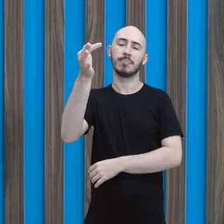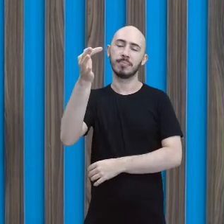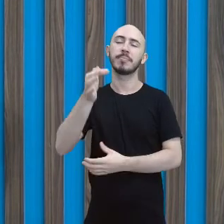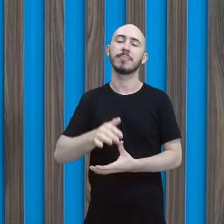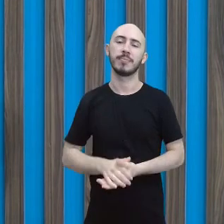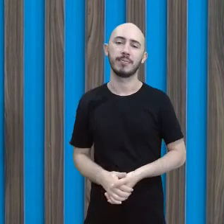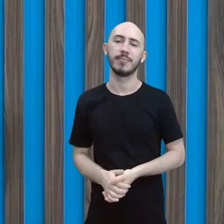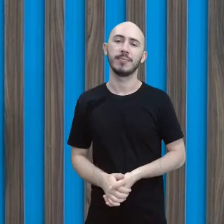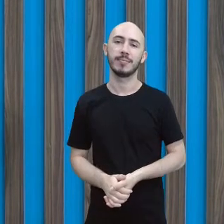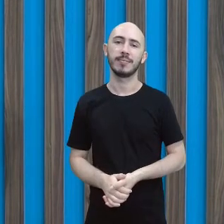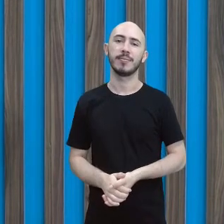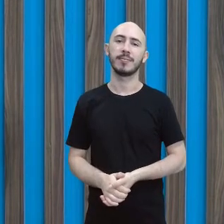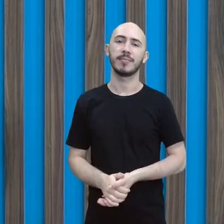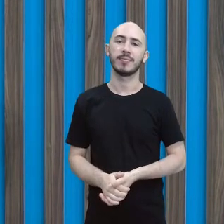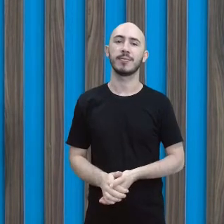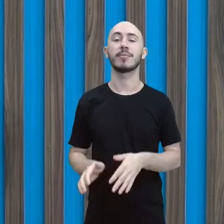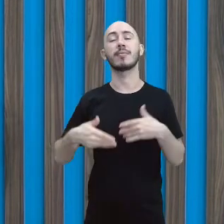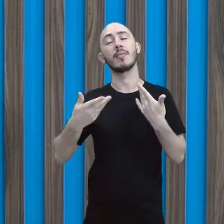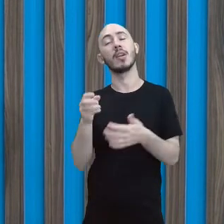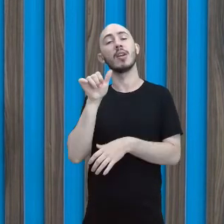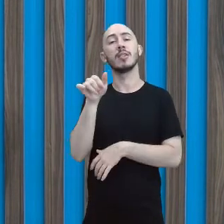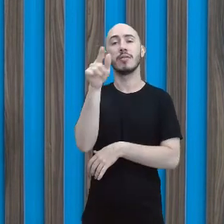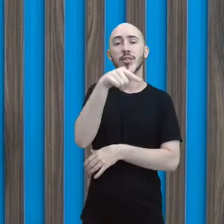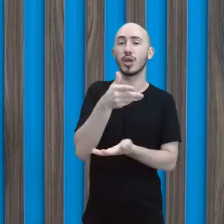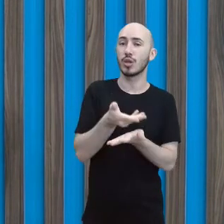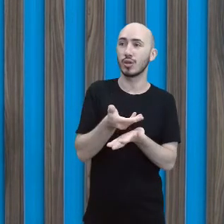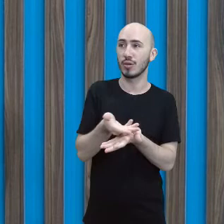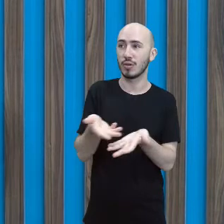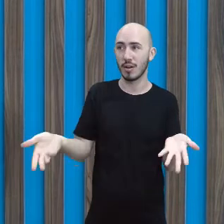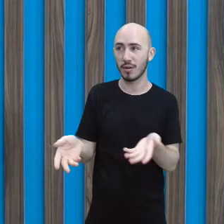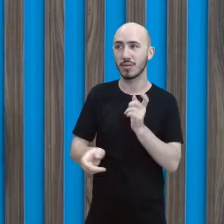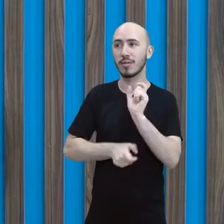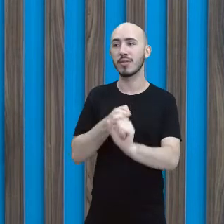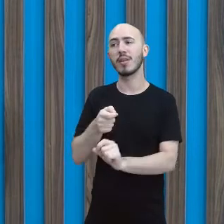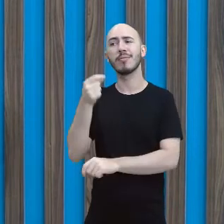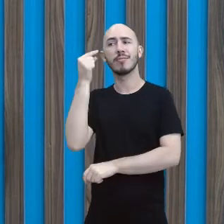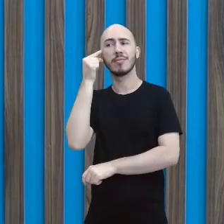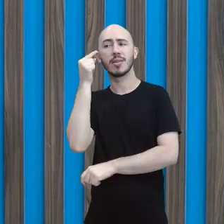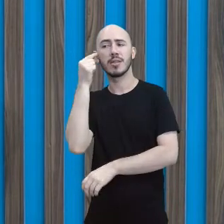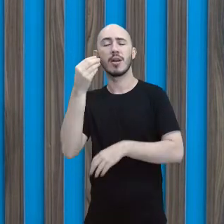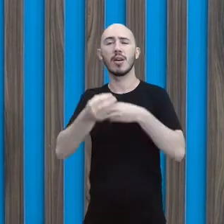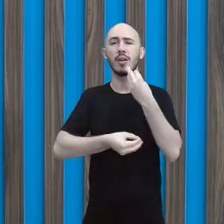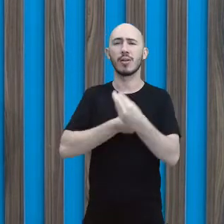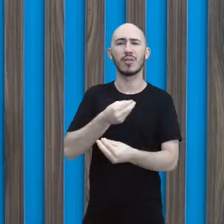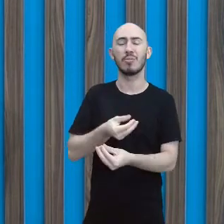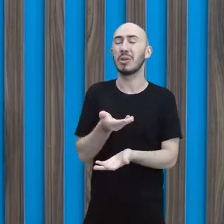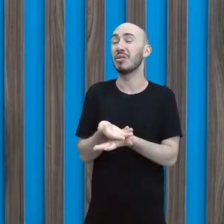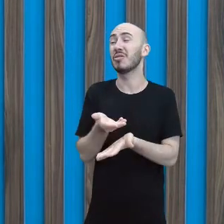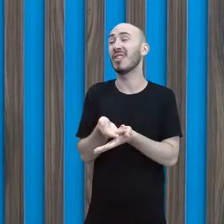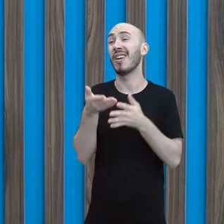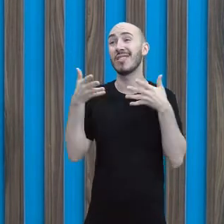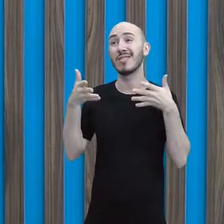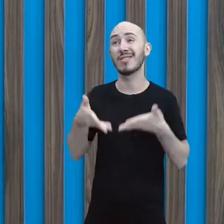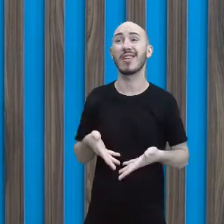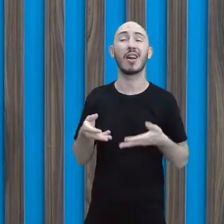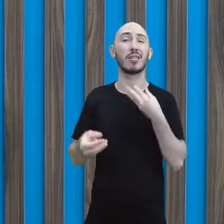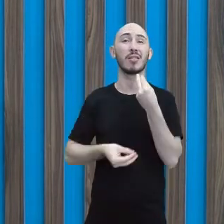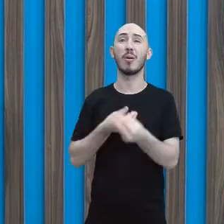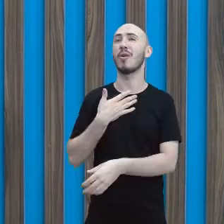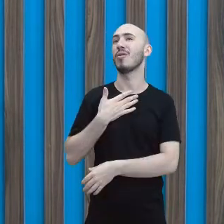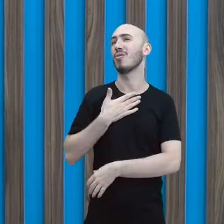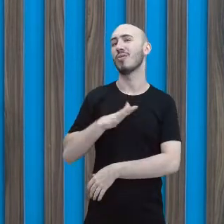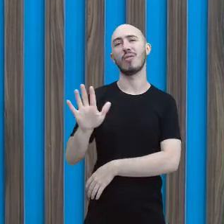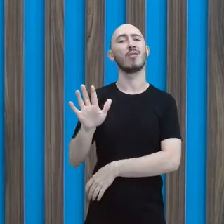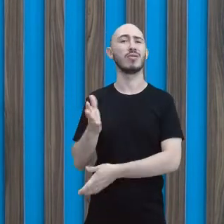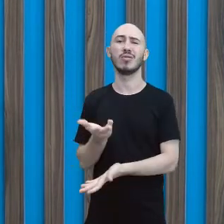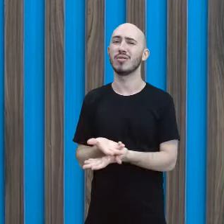refletir lá na frente. Então, se você estuda hoje, aí pensa, poxa, professor, é tão chato de estudar, eu não gosto de